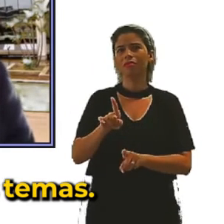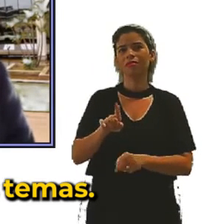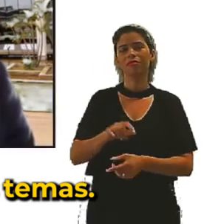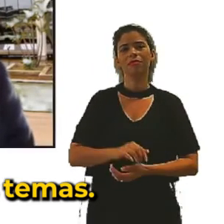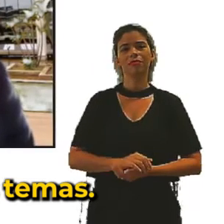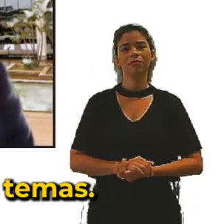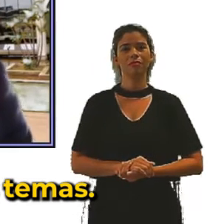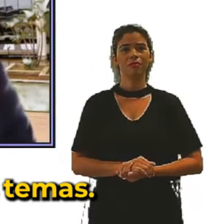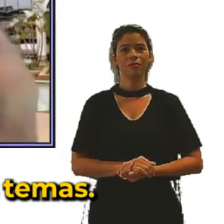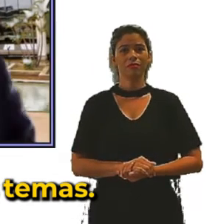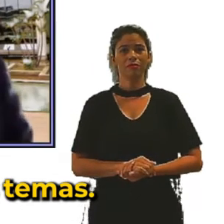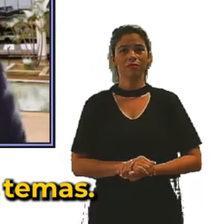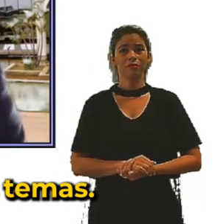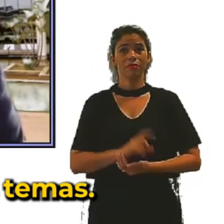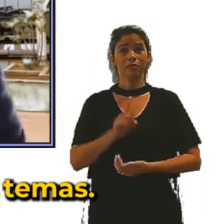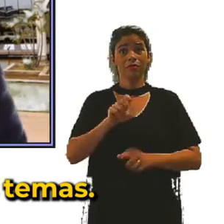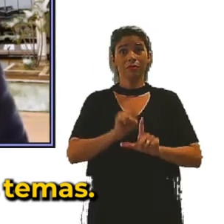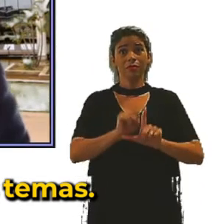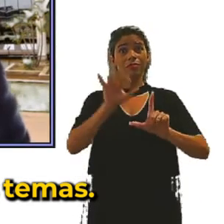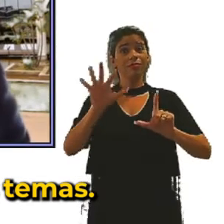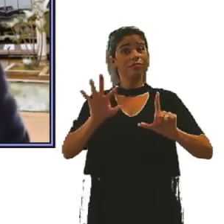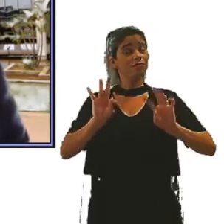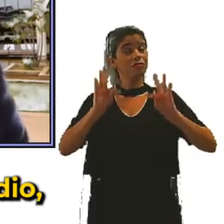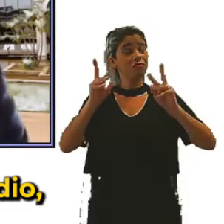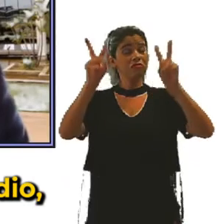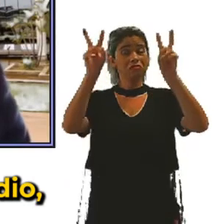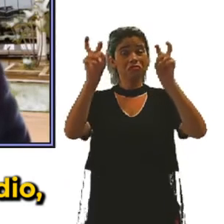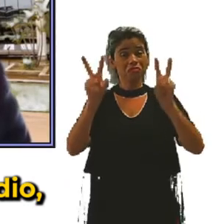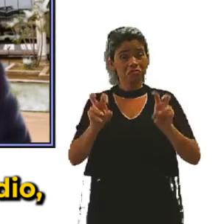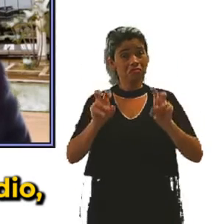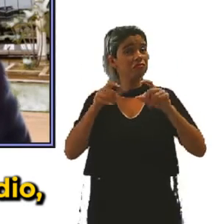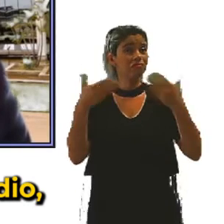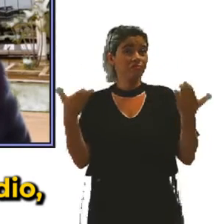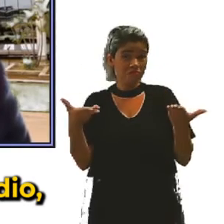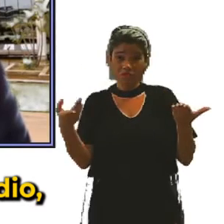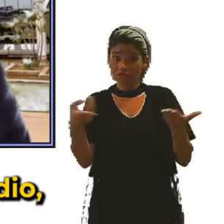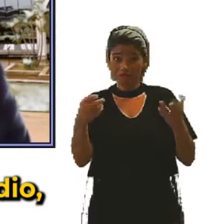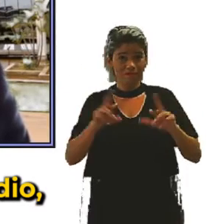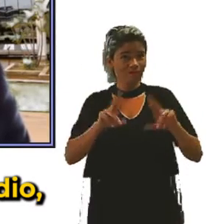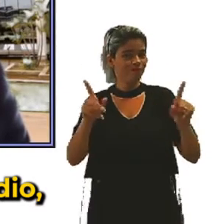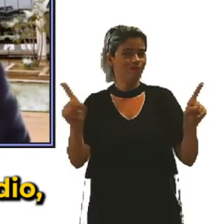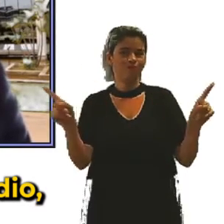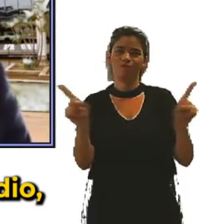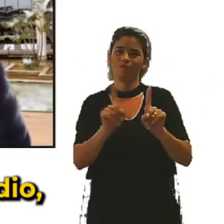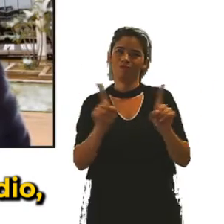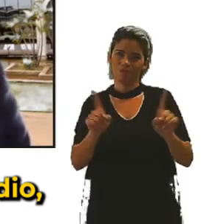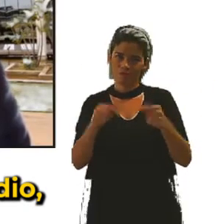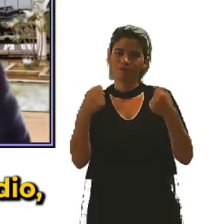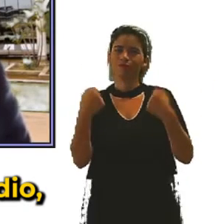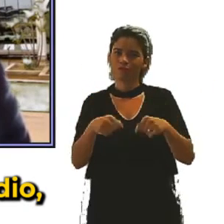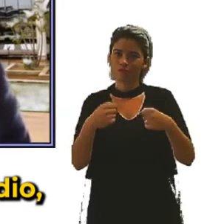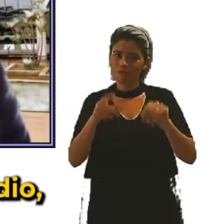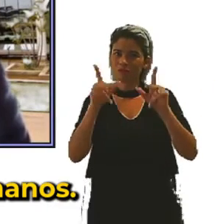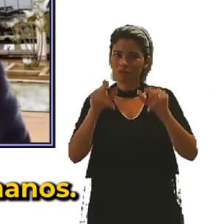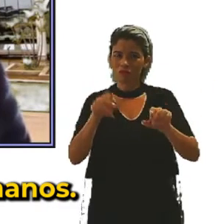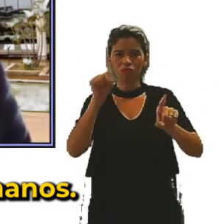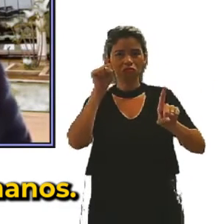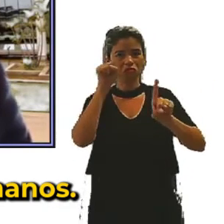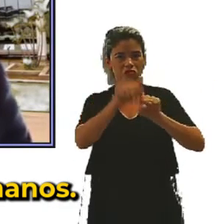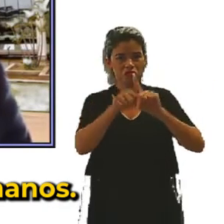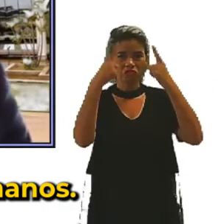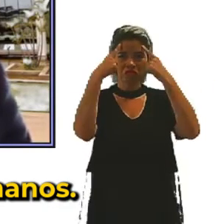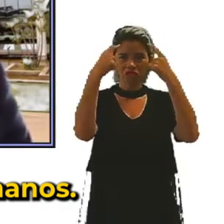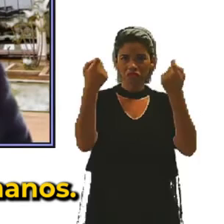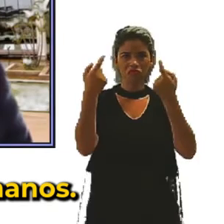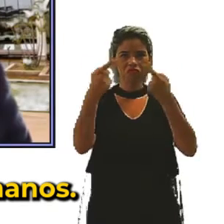a ser inovadores em todos os temas, e não é diferente em relação a feminicídio, violência